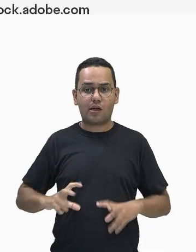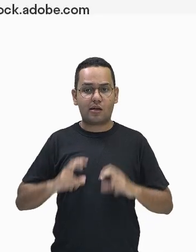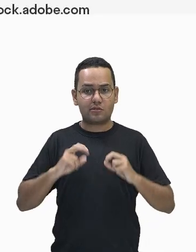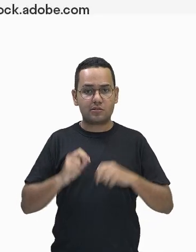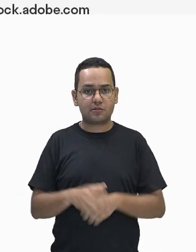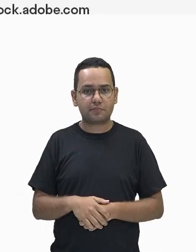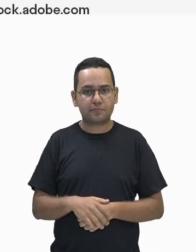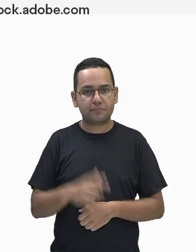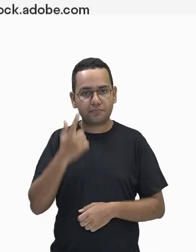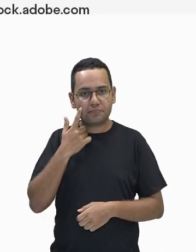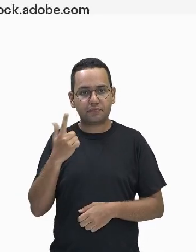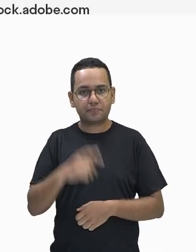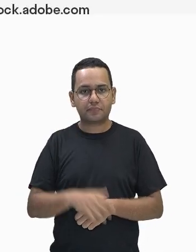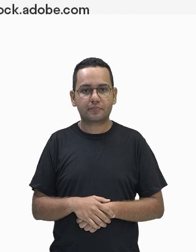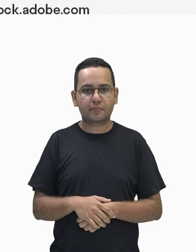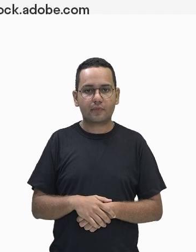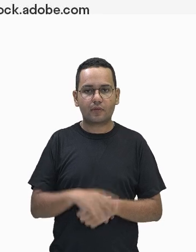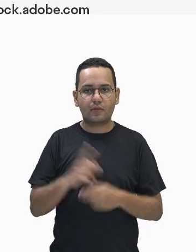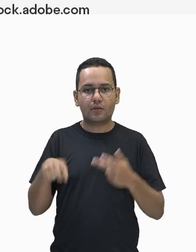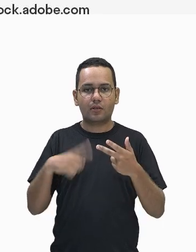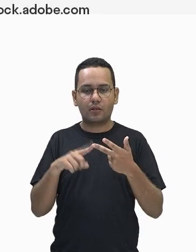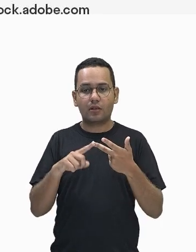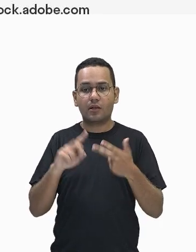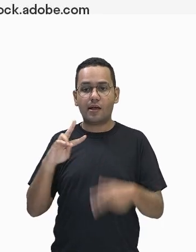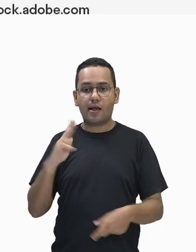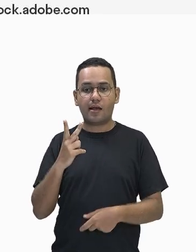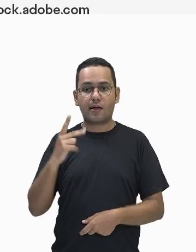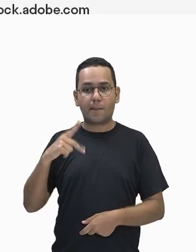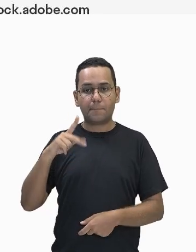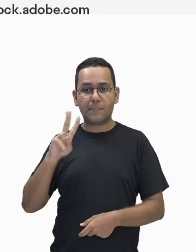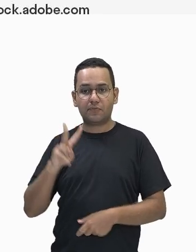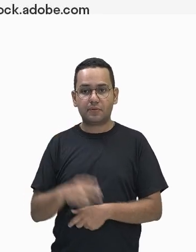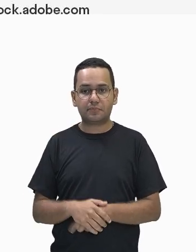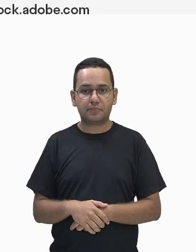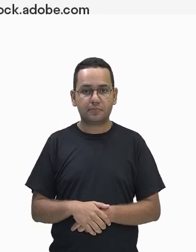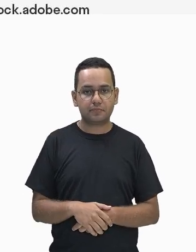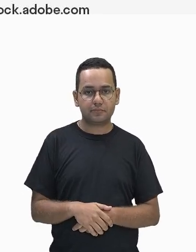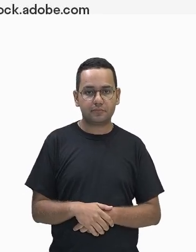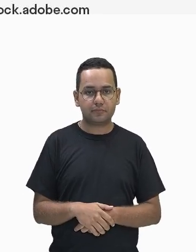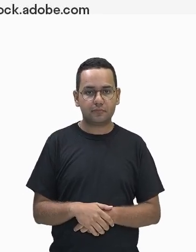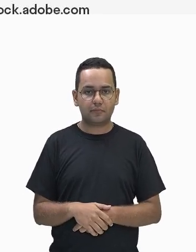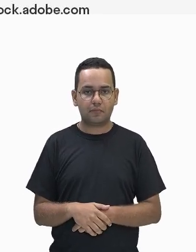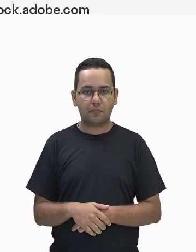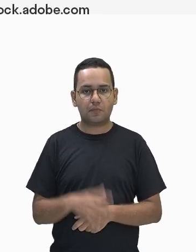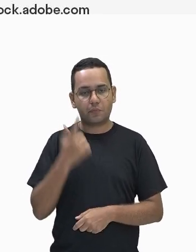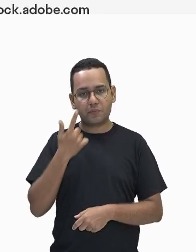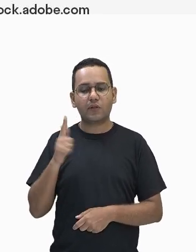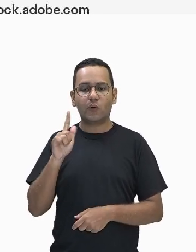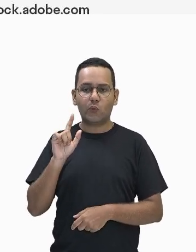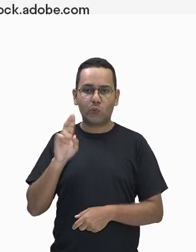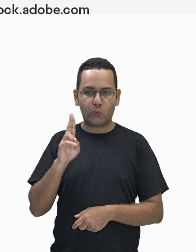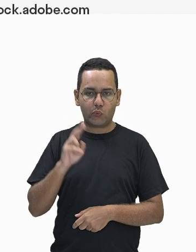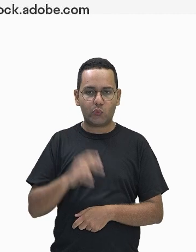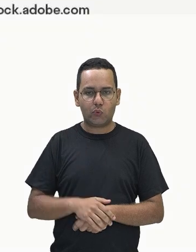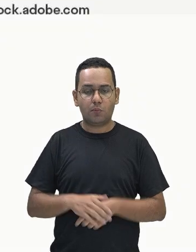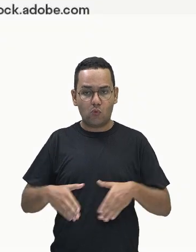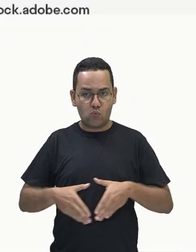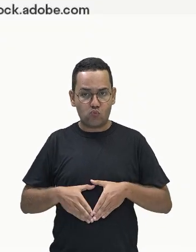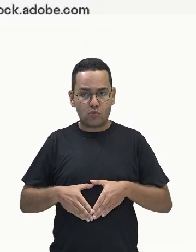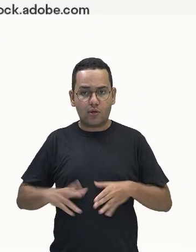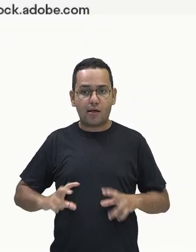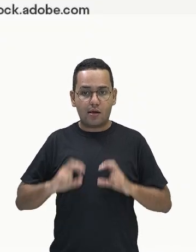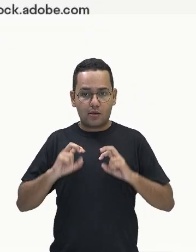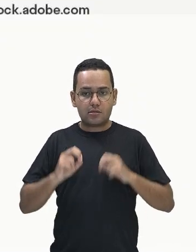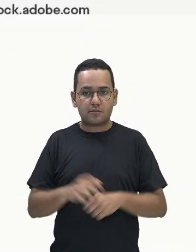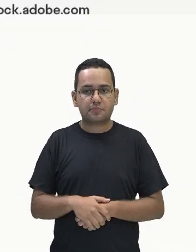de HPV. Esse câncer, né, que também é conhecido como câncer de colo do útero, ele é o